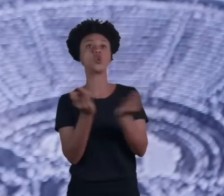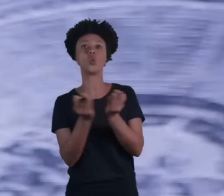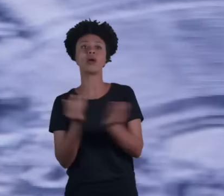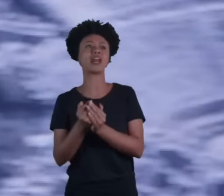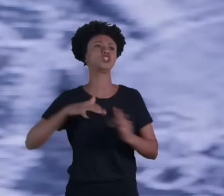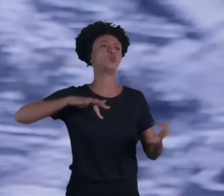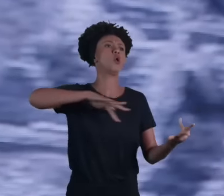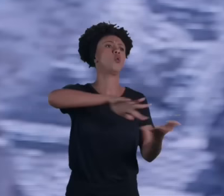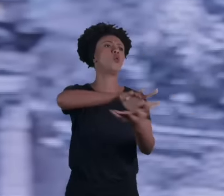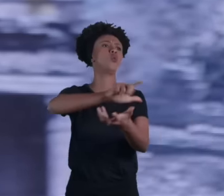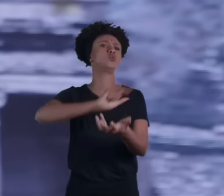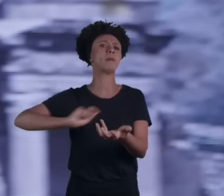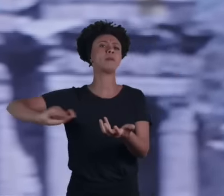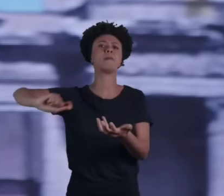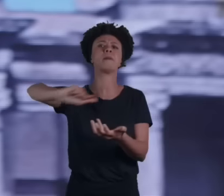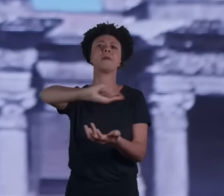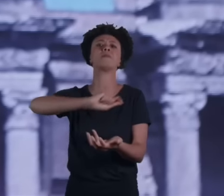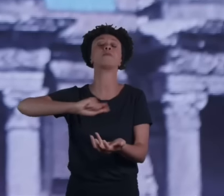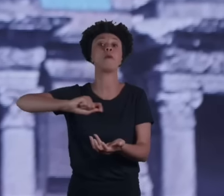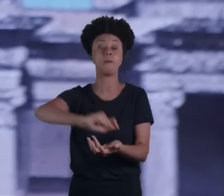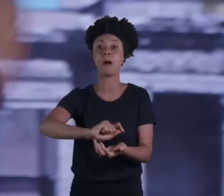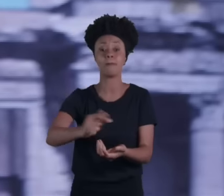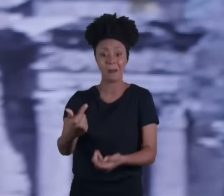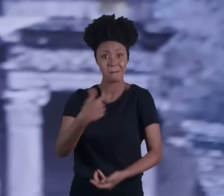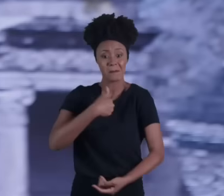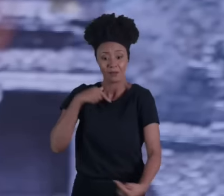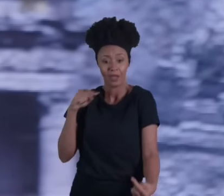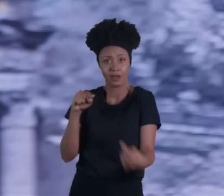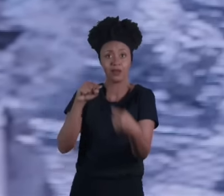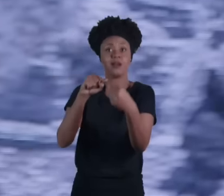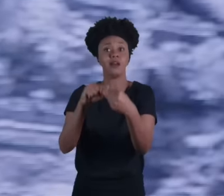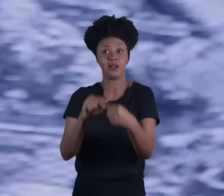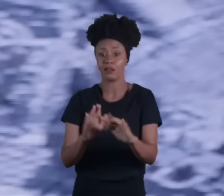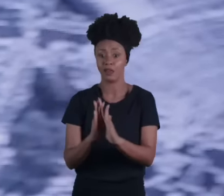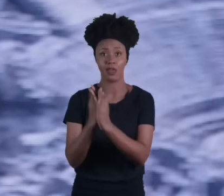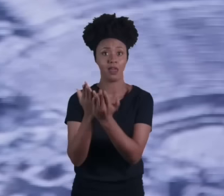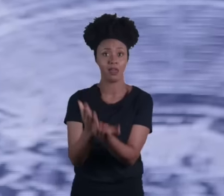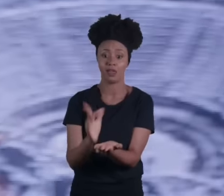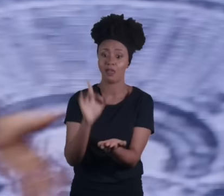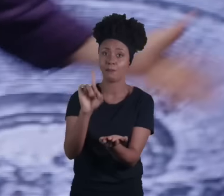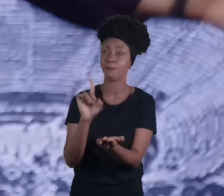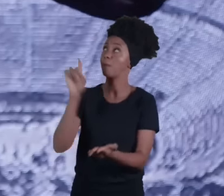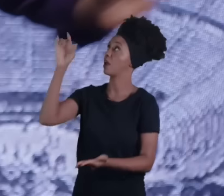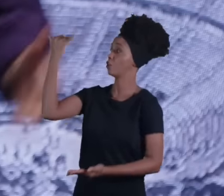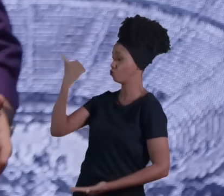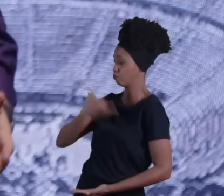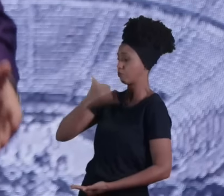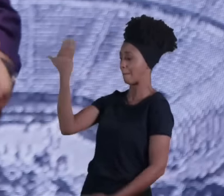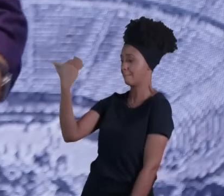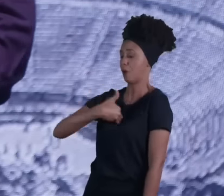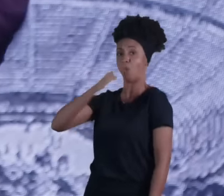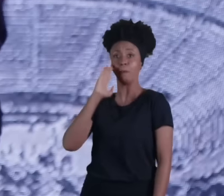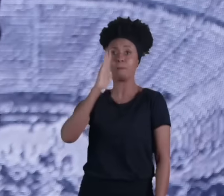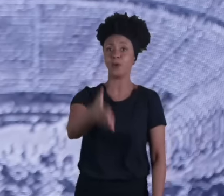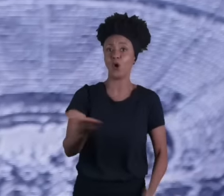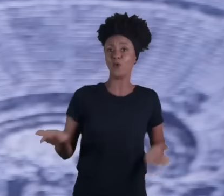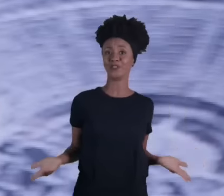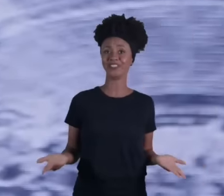pelo mundo, é para você, é a palavra de Deus diretamente para você. Amém, igreja?